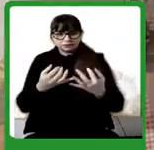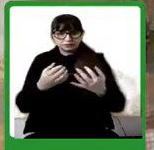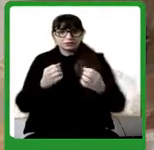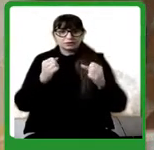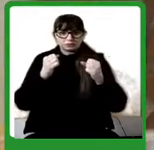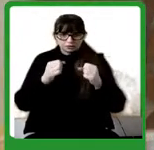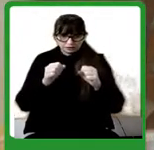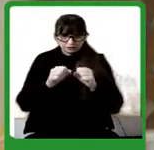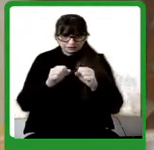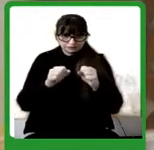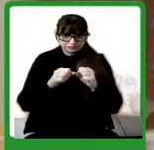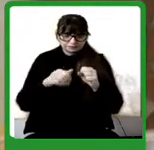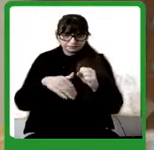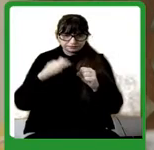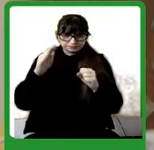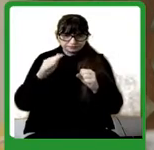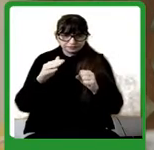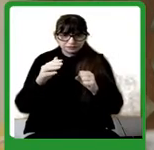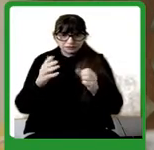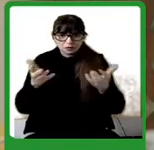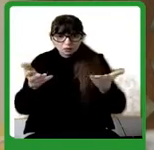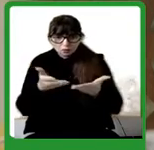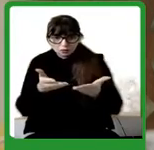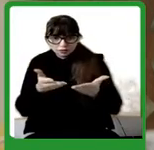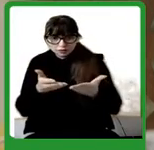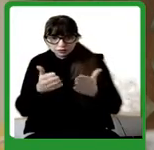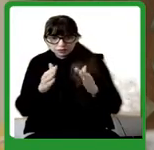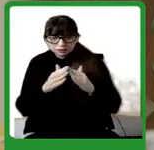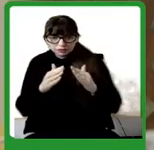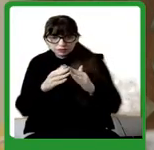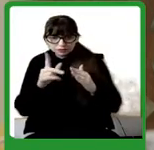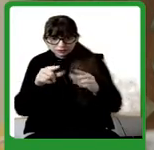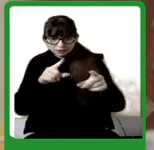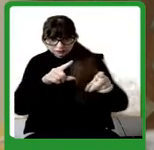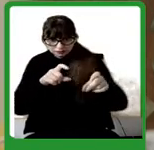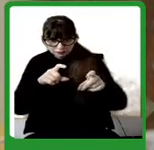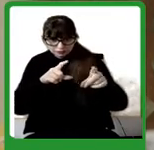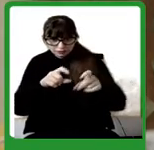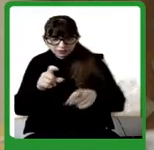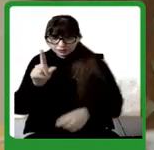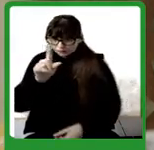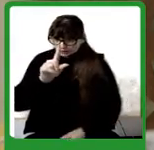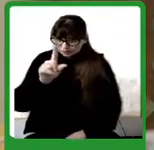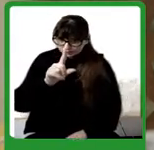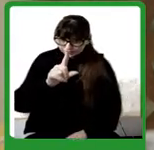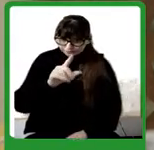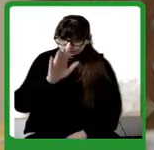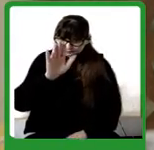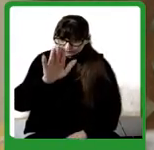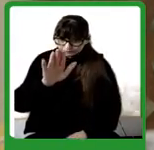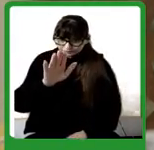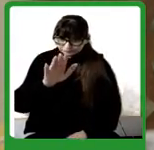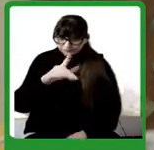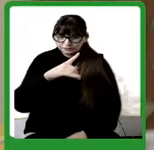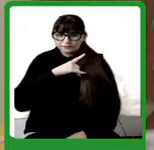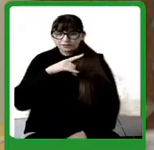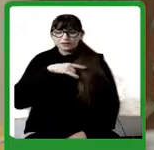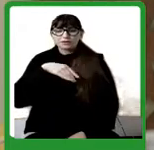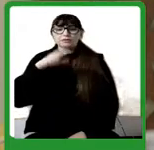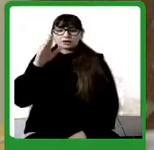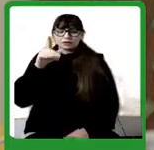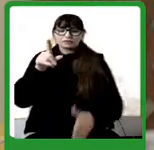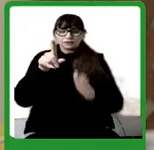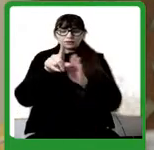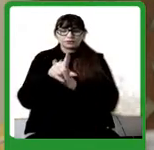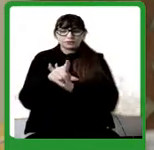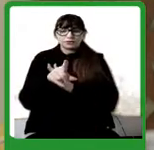saber se o porão da tua casa é de colono ou não é. Vamos fazer mais uma enquetezinha, eu tenho aqui mais algumas perguntas, ó.